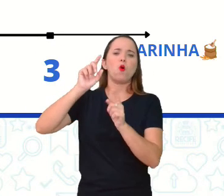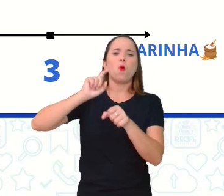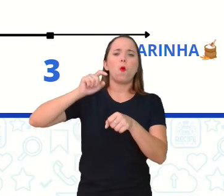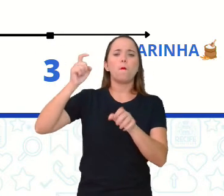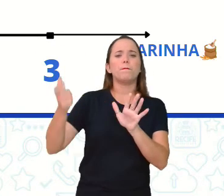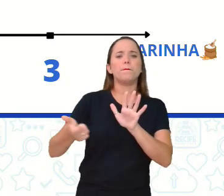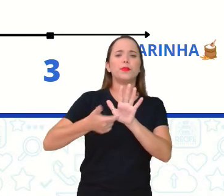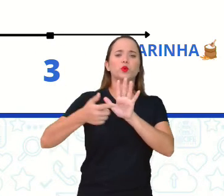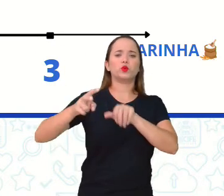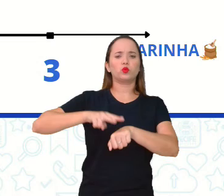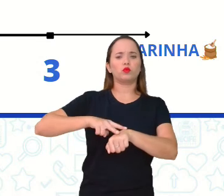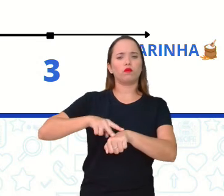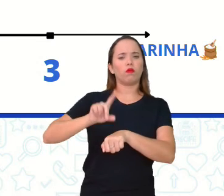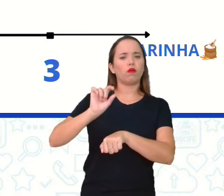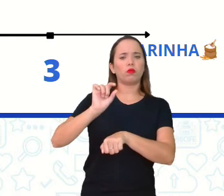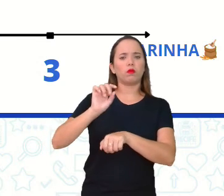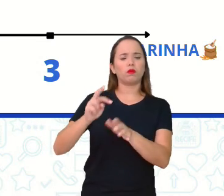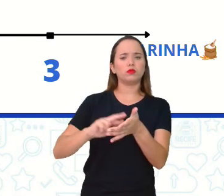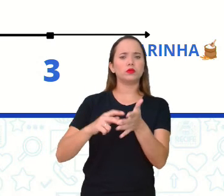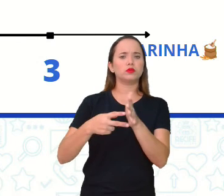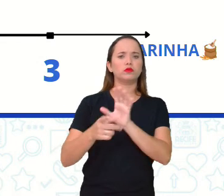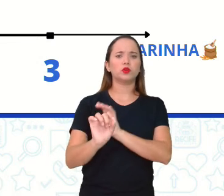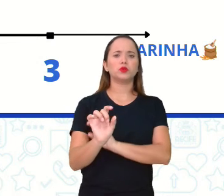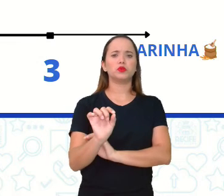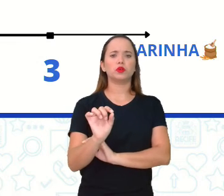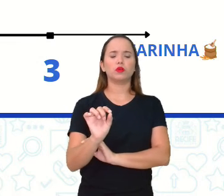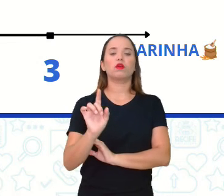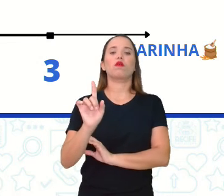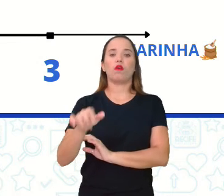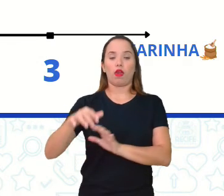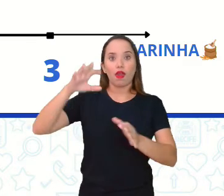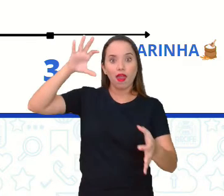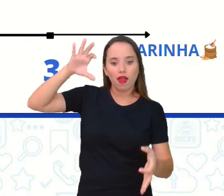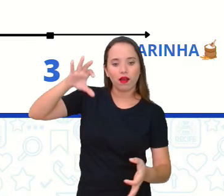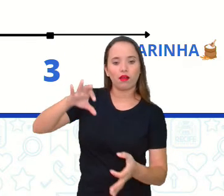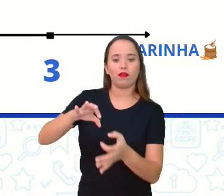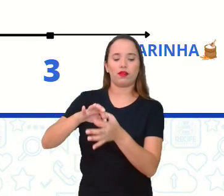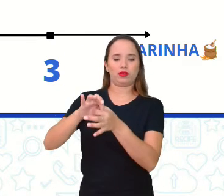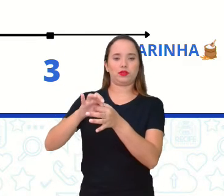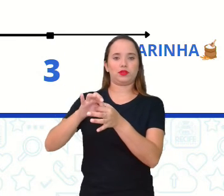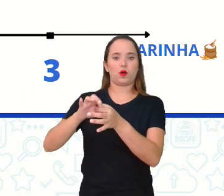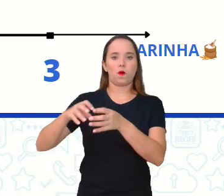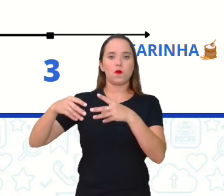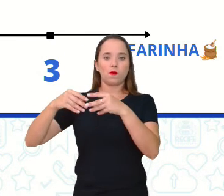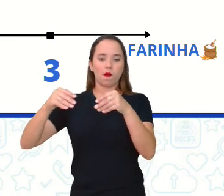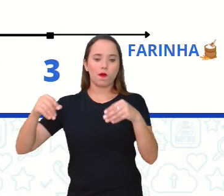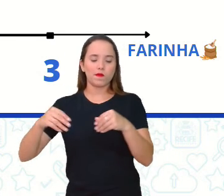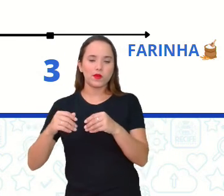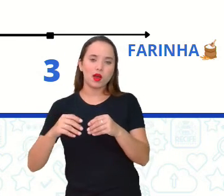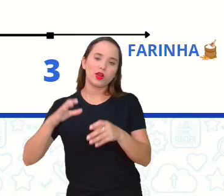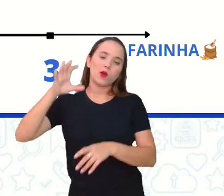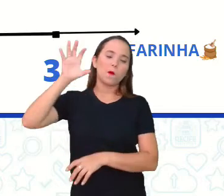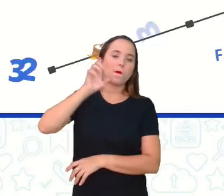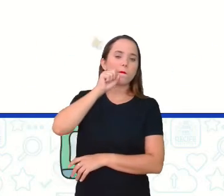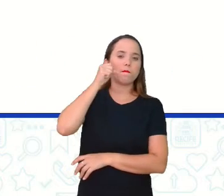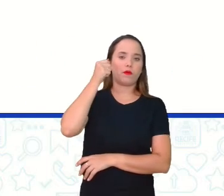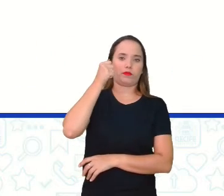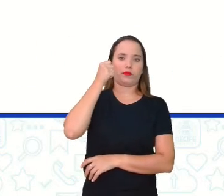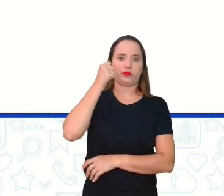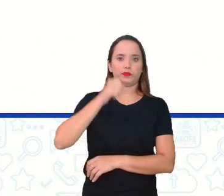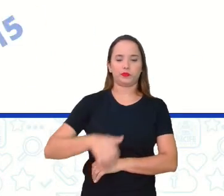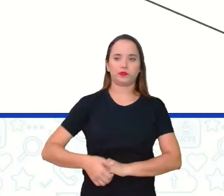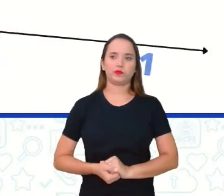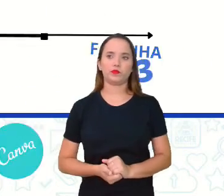Esse pontinho verde que é aí do gráfico está dizendo a relação entre a farinha e os pães. Aquele